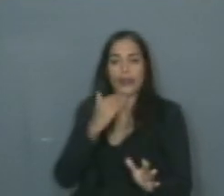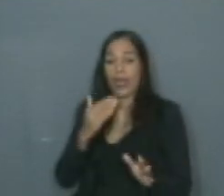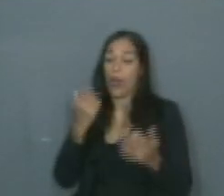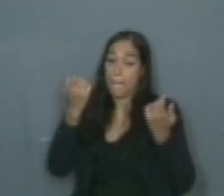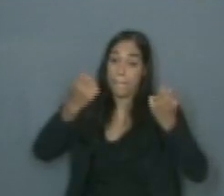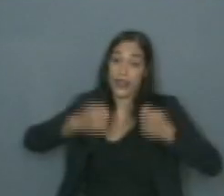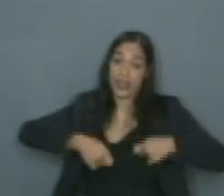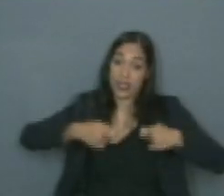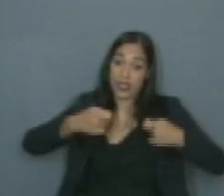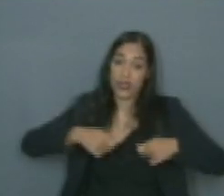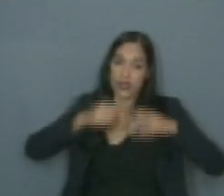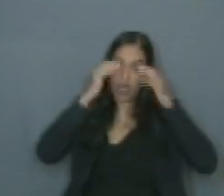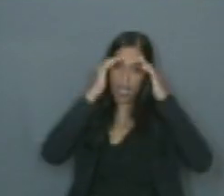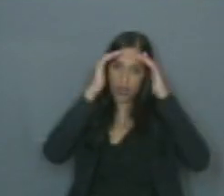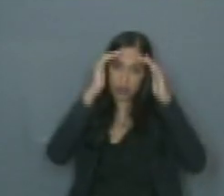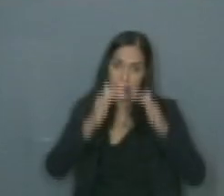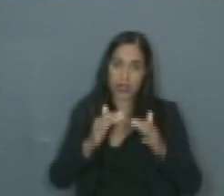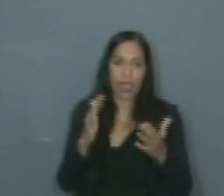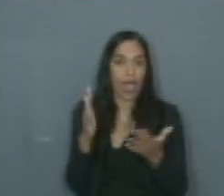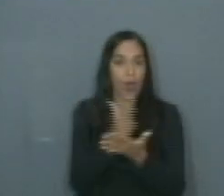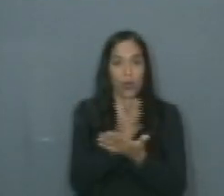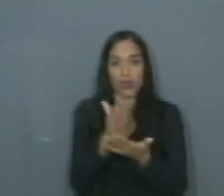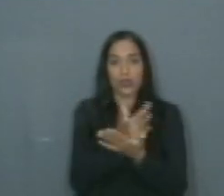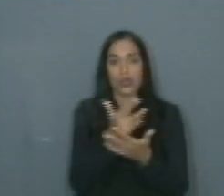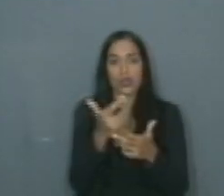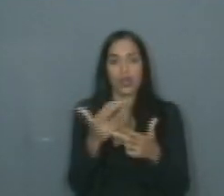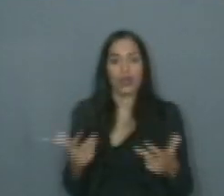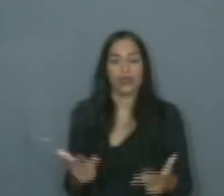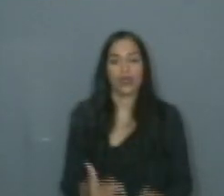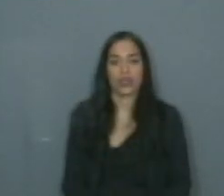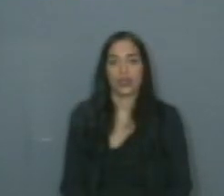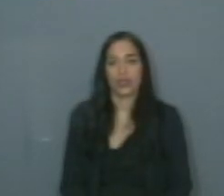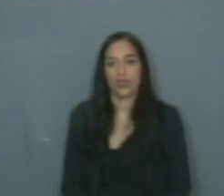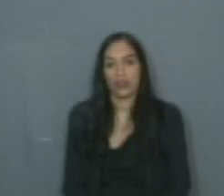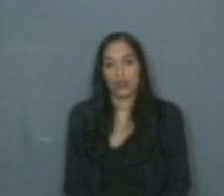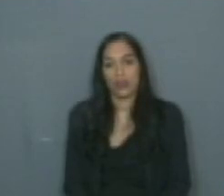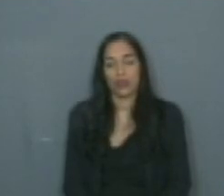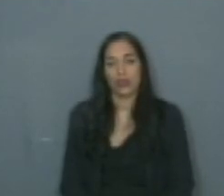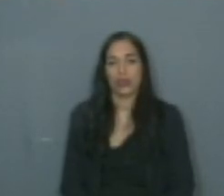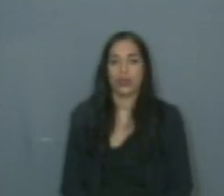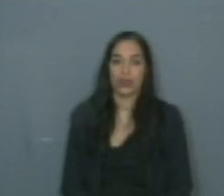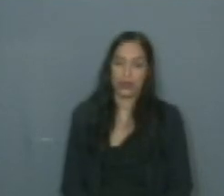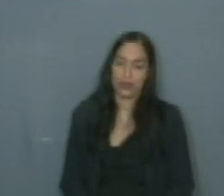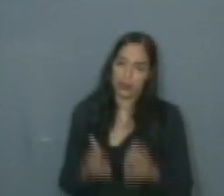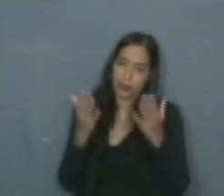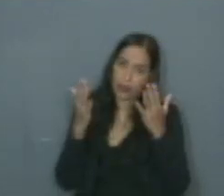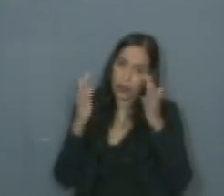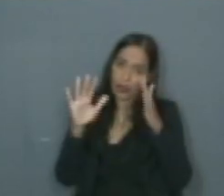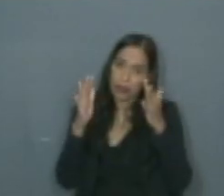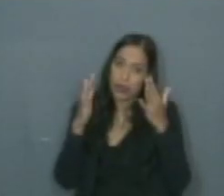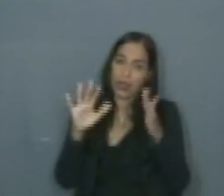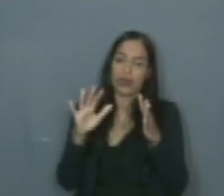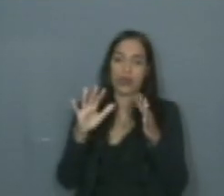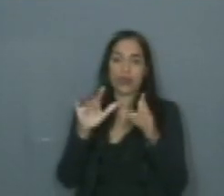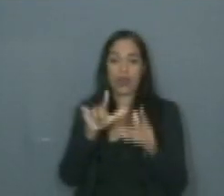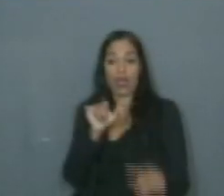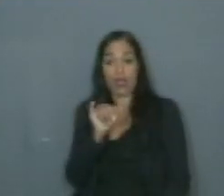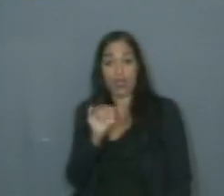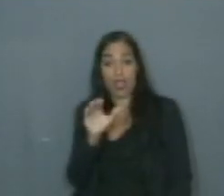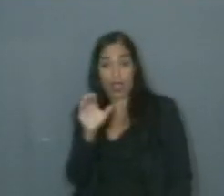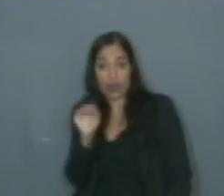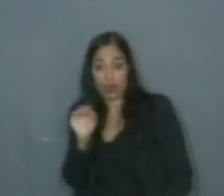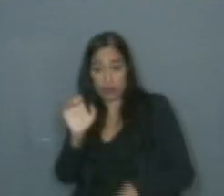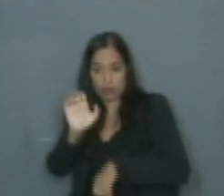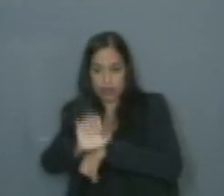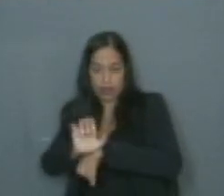respeitar algumas coisas. Então o senhor lembrou muito bem. Não dá para se ter um aplauso à laicidade do Estado se ao